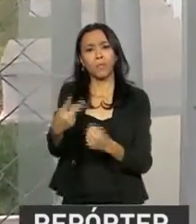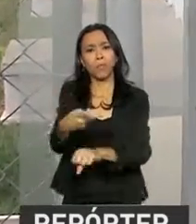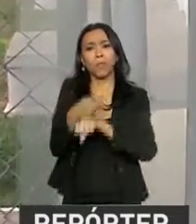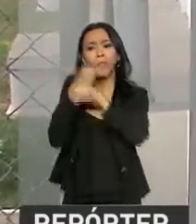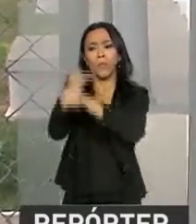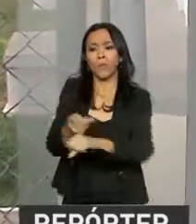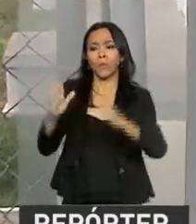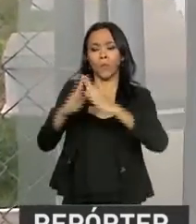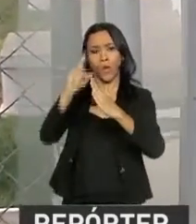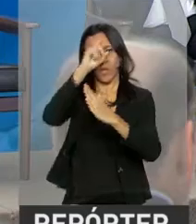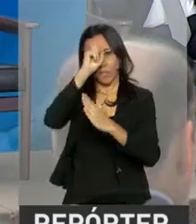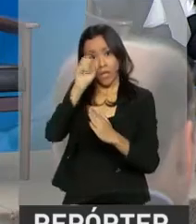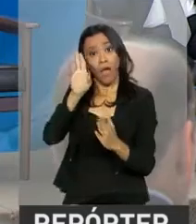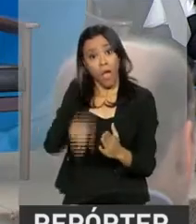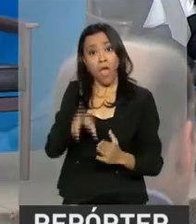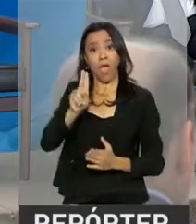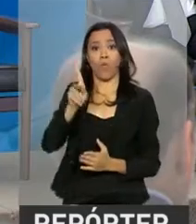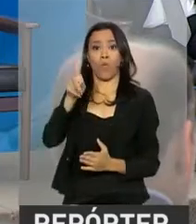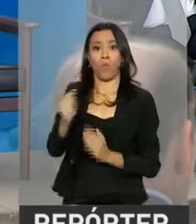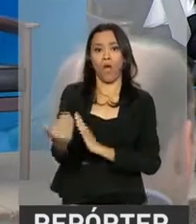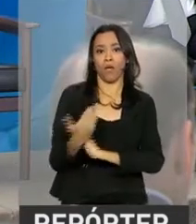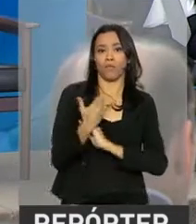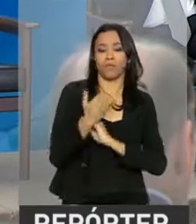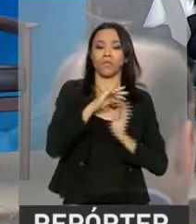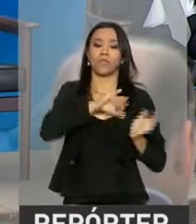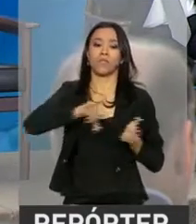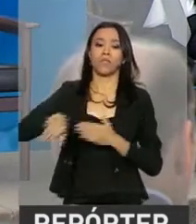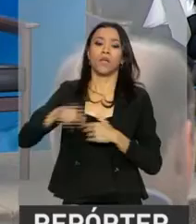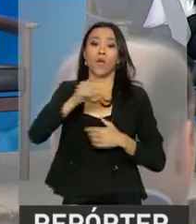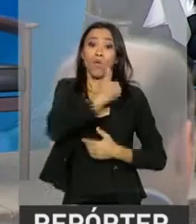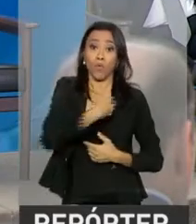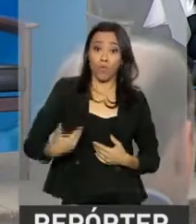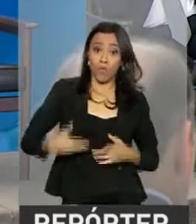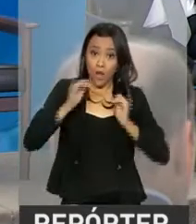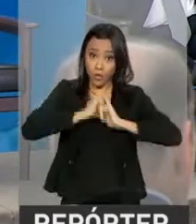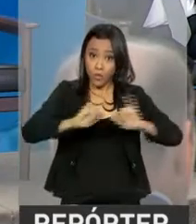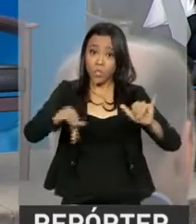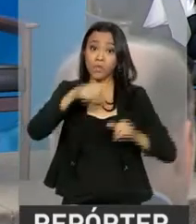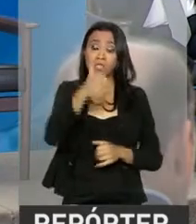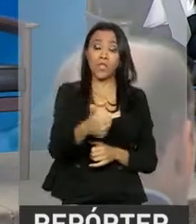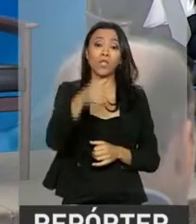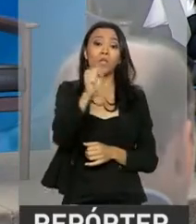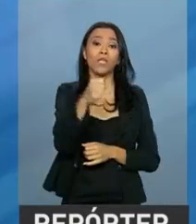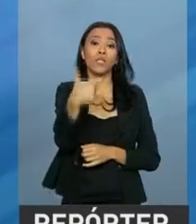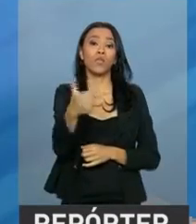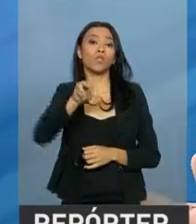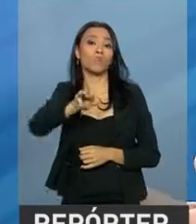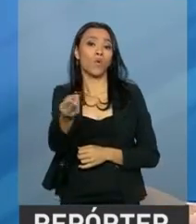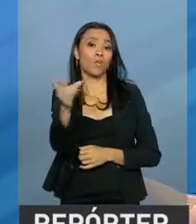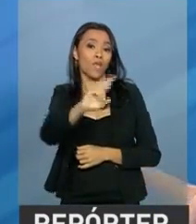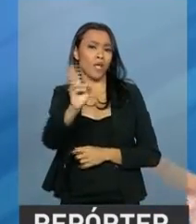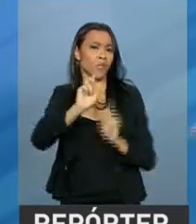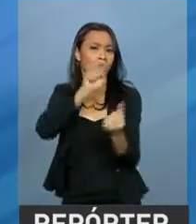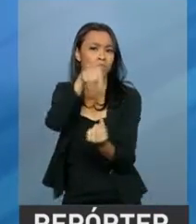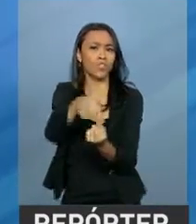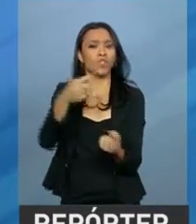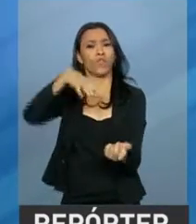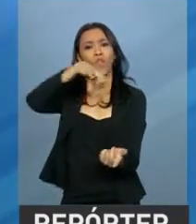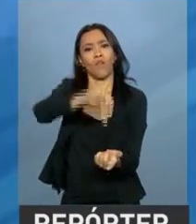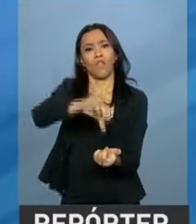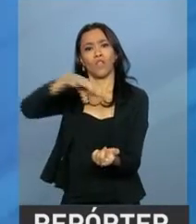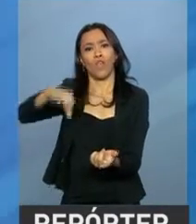tem outro moço recursos ocorre a ucla o governo anunciou nesta quarta-feira 182 milhões de reais por ano para o custeio de